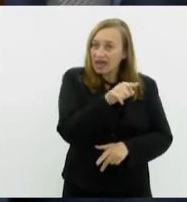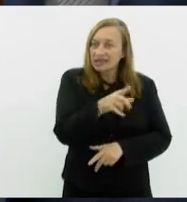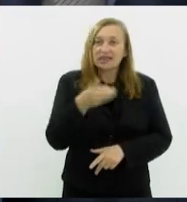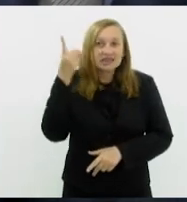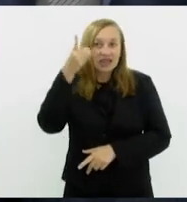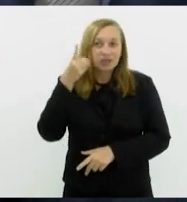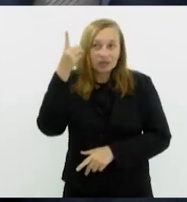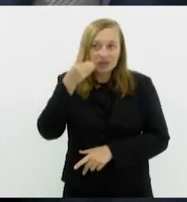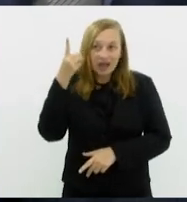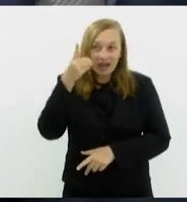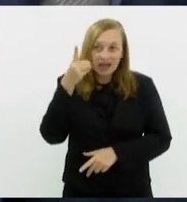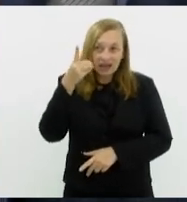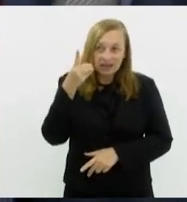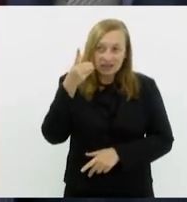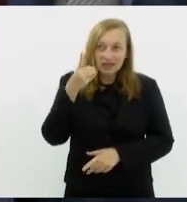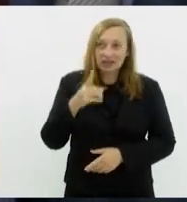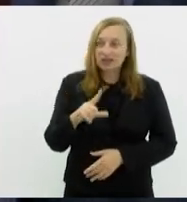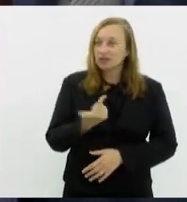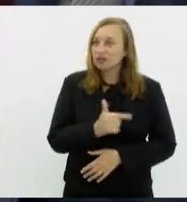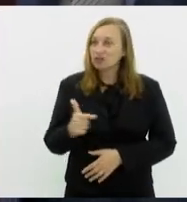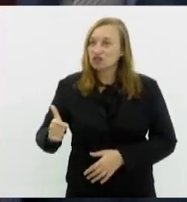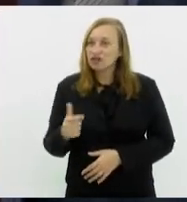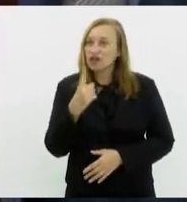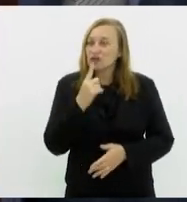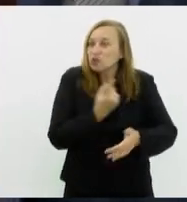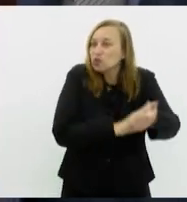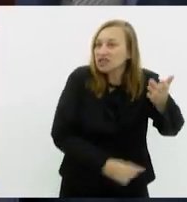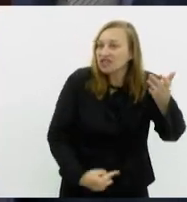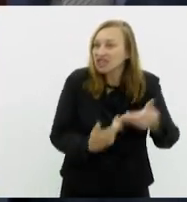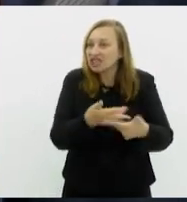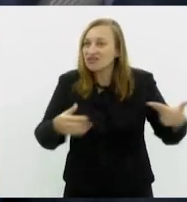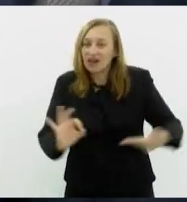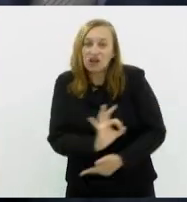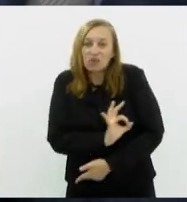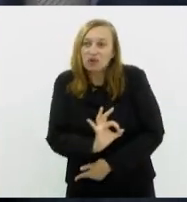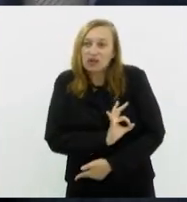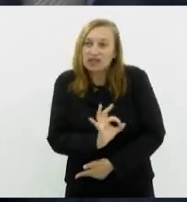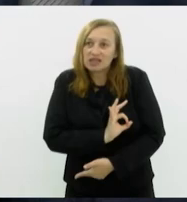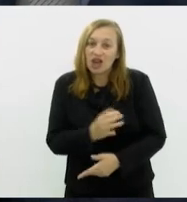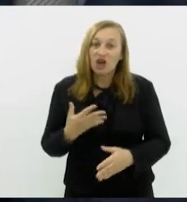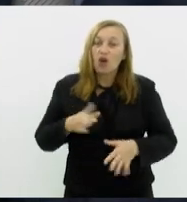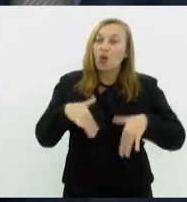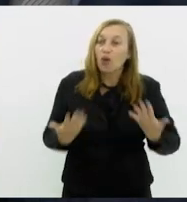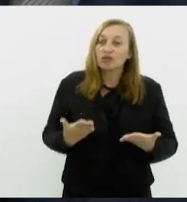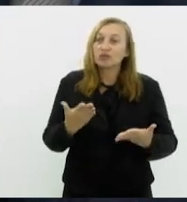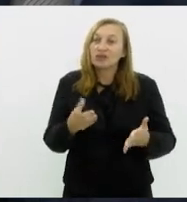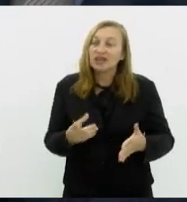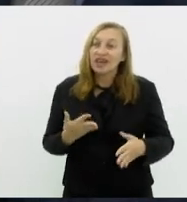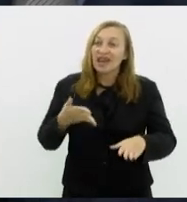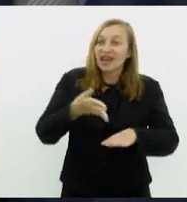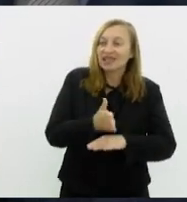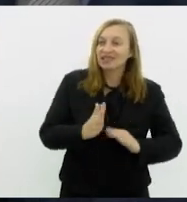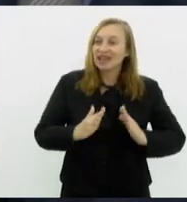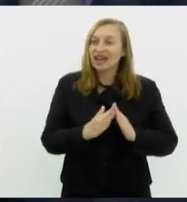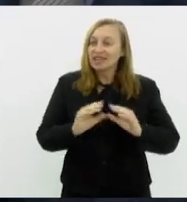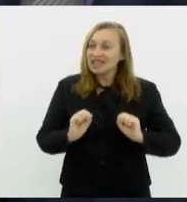carregasse nas mãos, o sangue de milhares de policiais quando dentro dessa casa